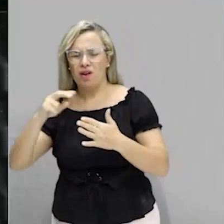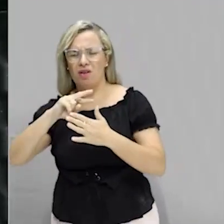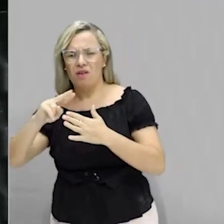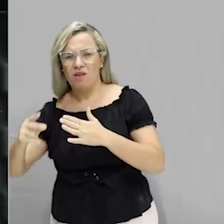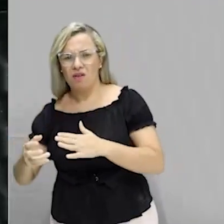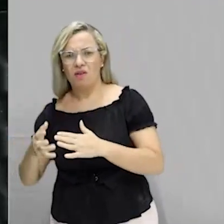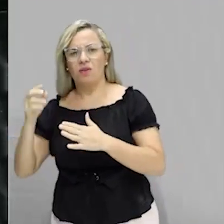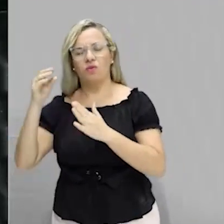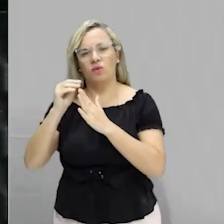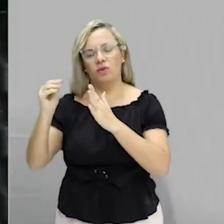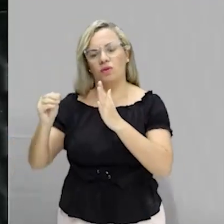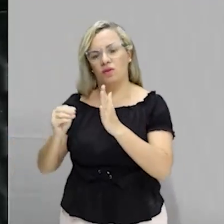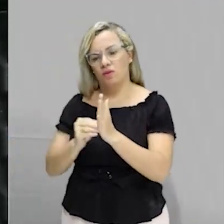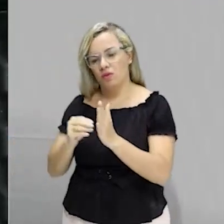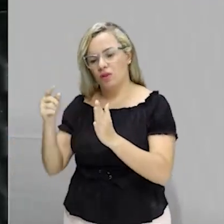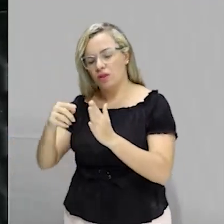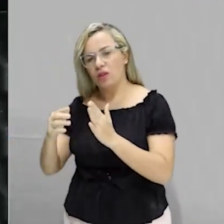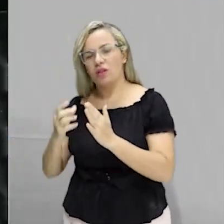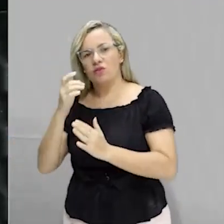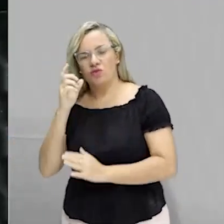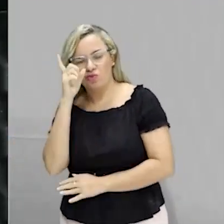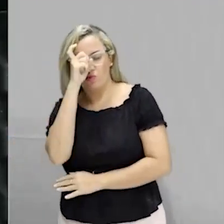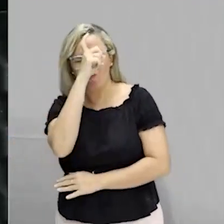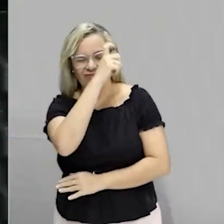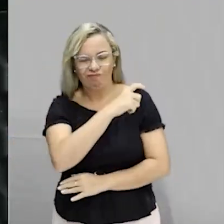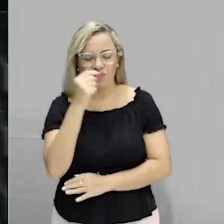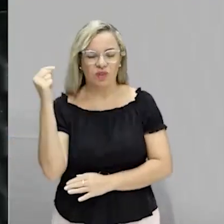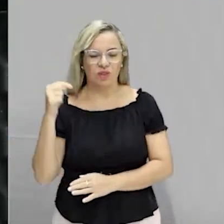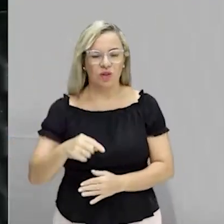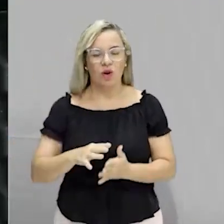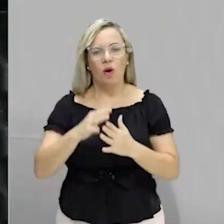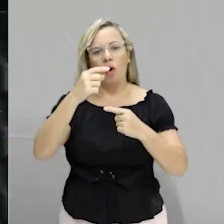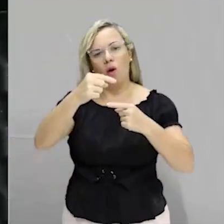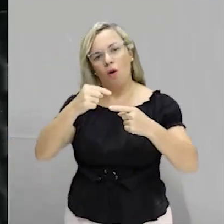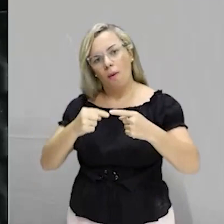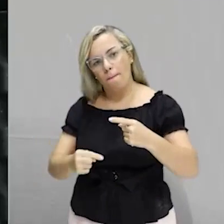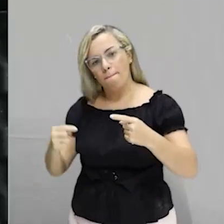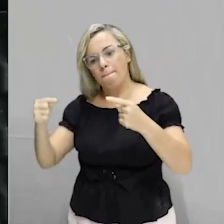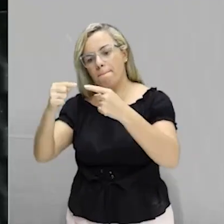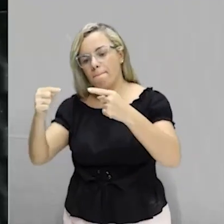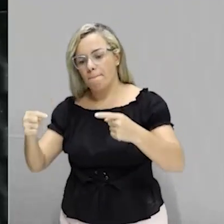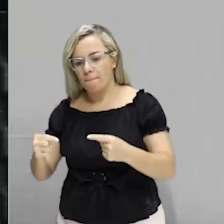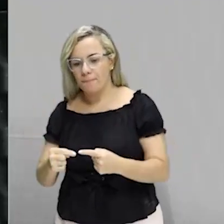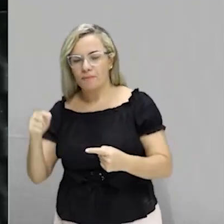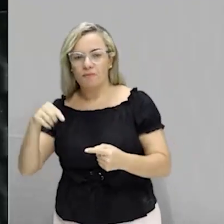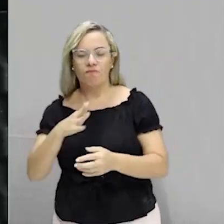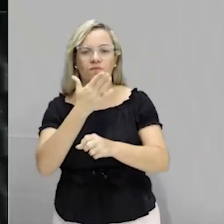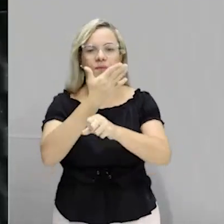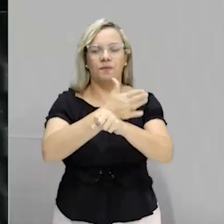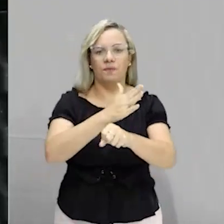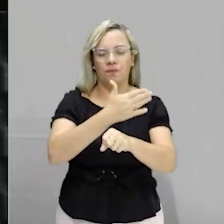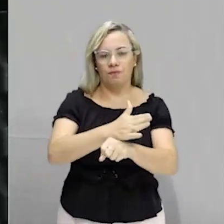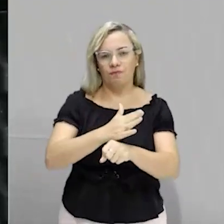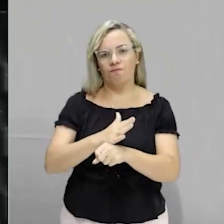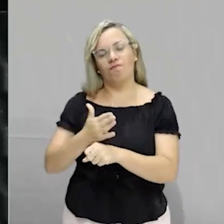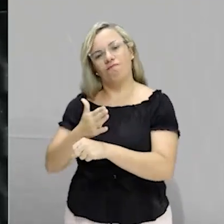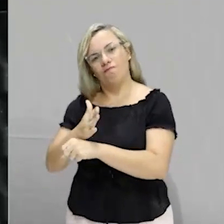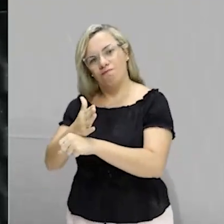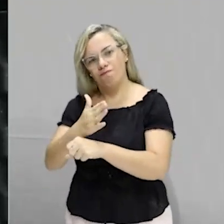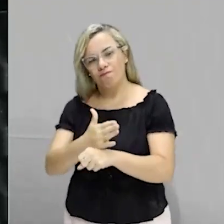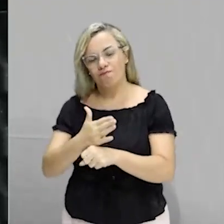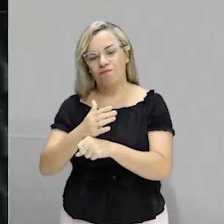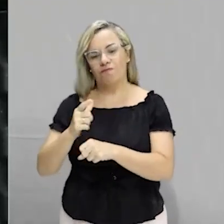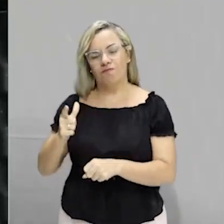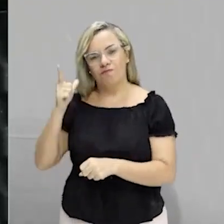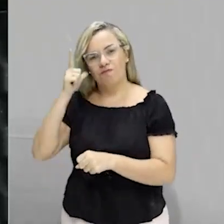tem cada conteúdo seu grau de dificuldade. E aqui, para razão e proporção, a gente vai treinar bastante para